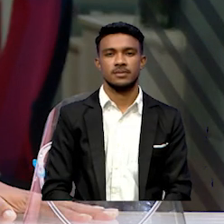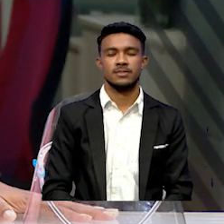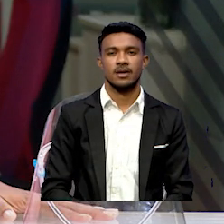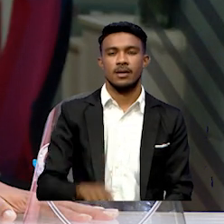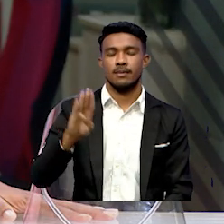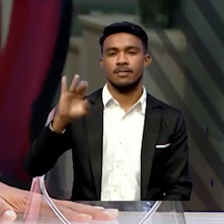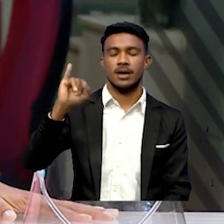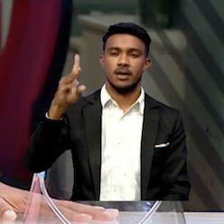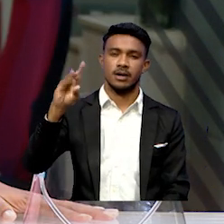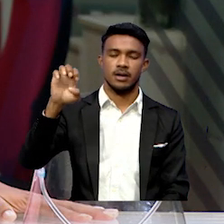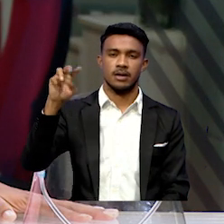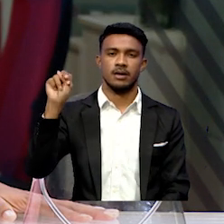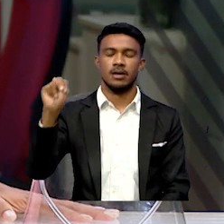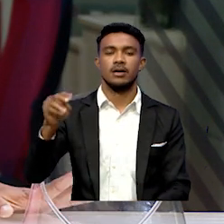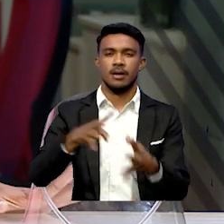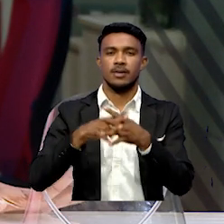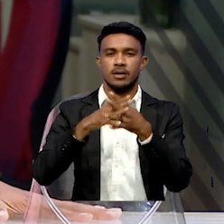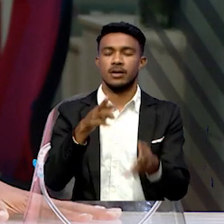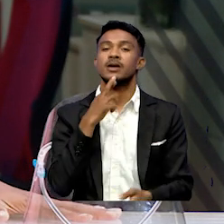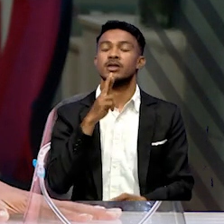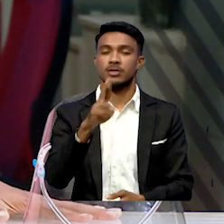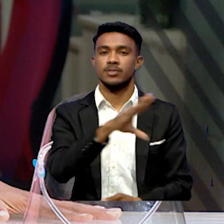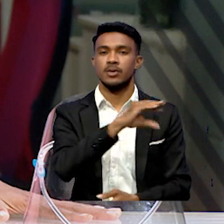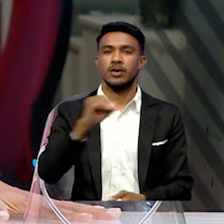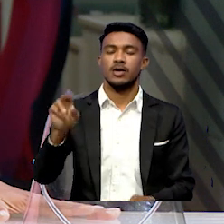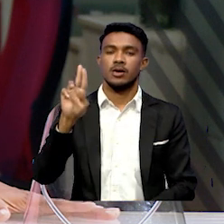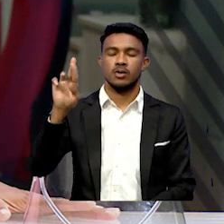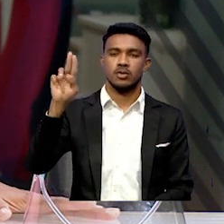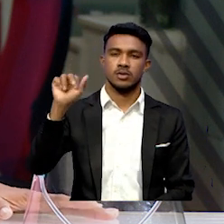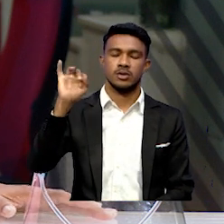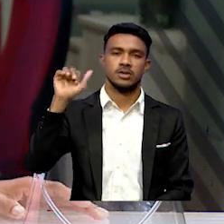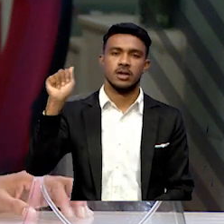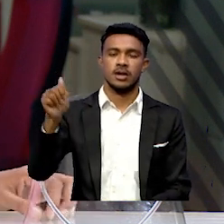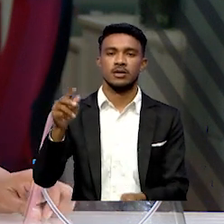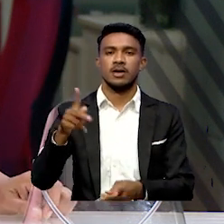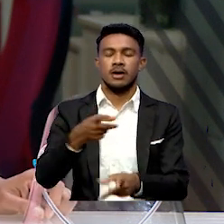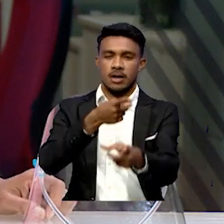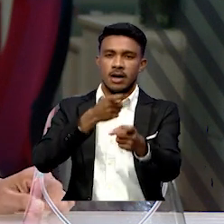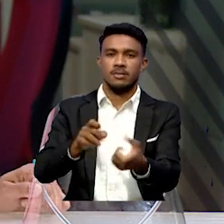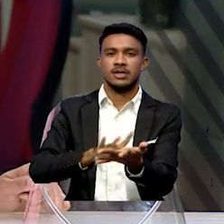Sekarang yang datang Estadu Unidus Amerika se responde bainhira Rusia usa armas kímika.